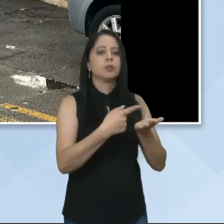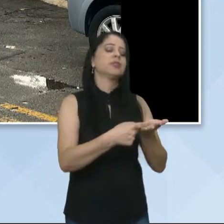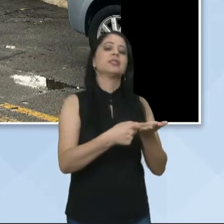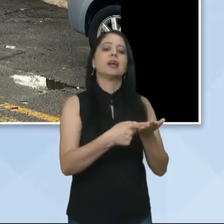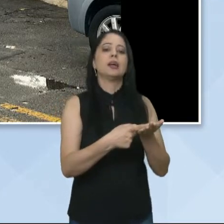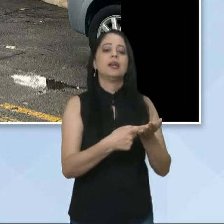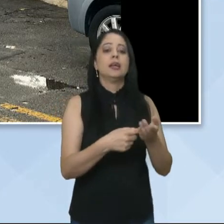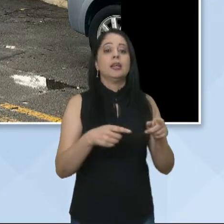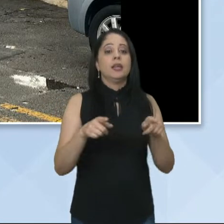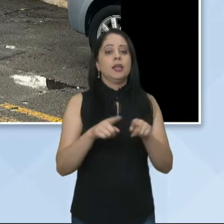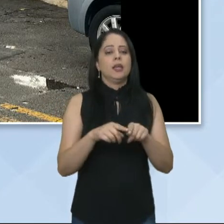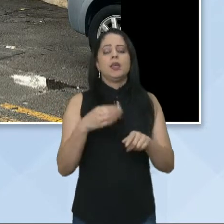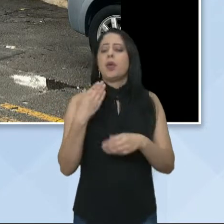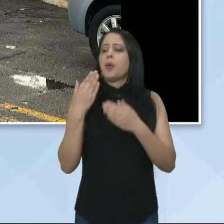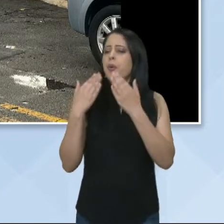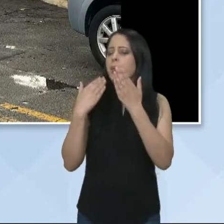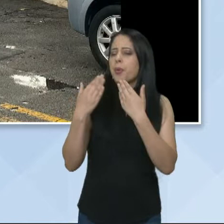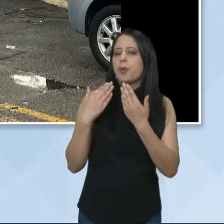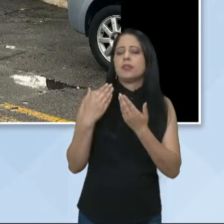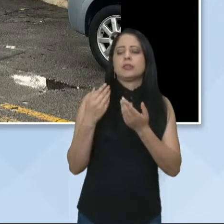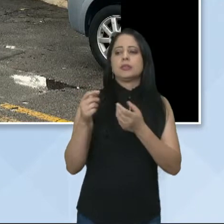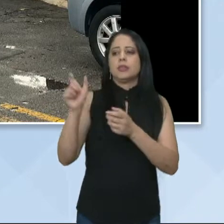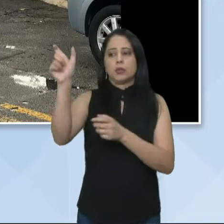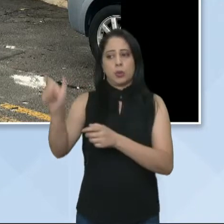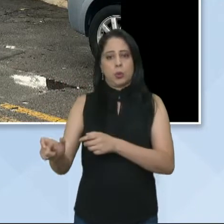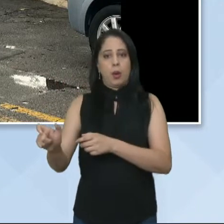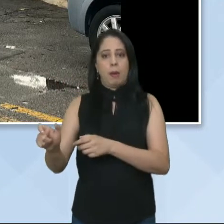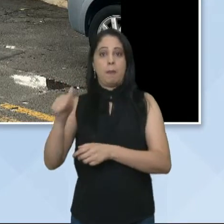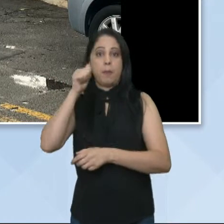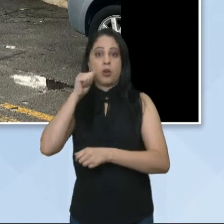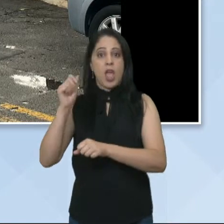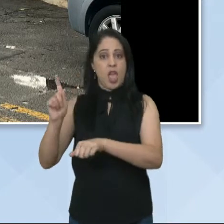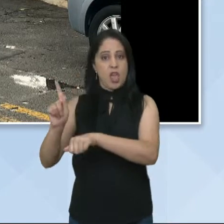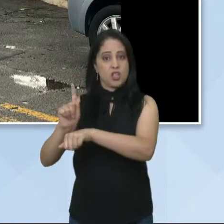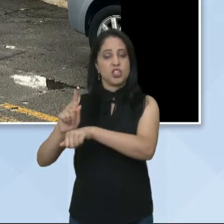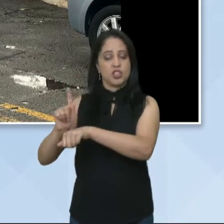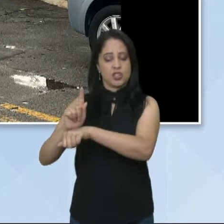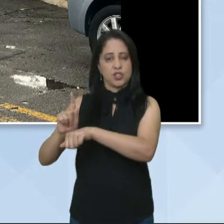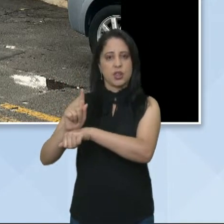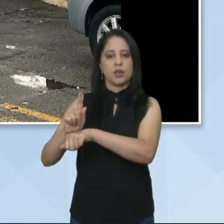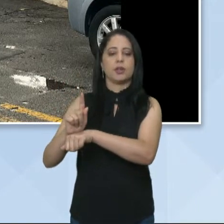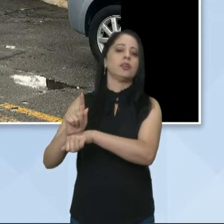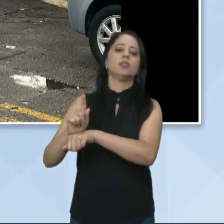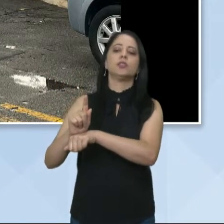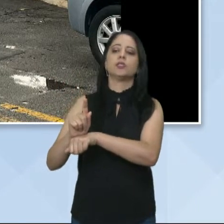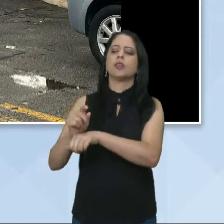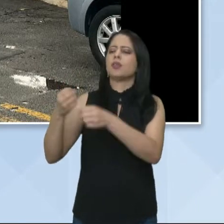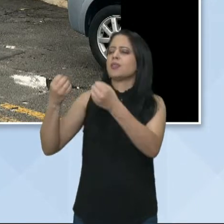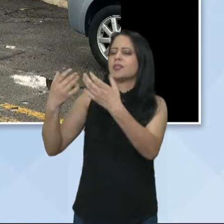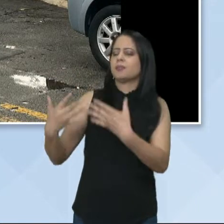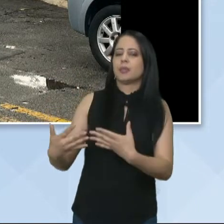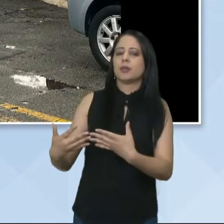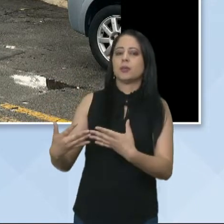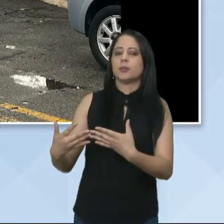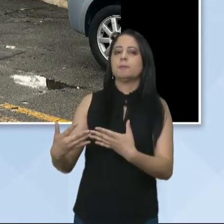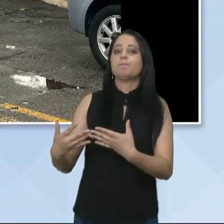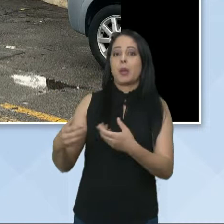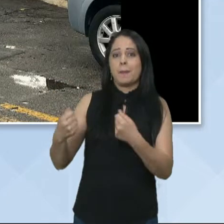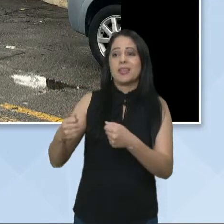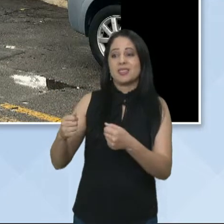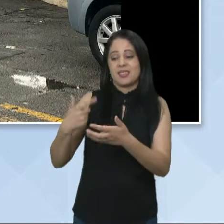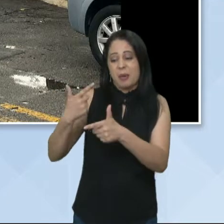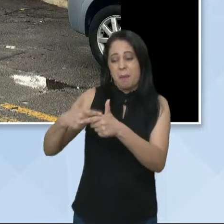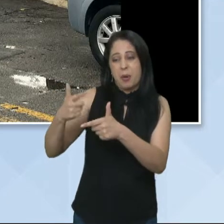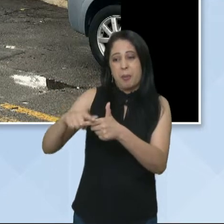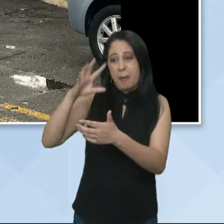e conversando ali com a gerente, com os munícipes, tantos desafios ali para serem realizados, resolvidos, mas